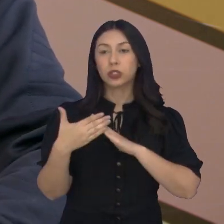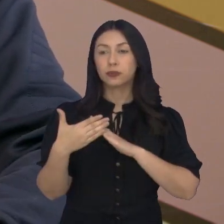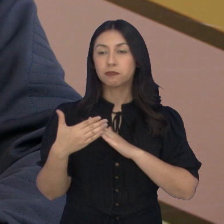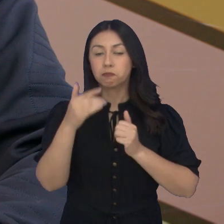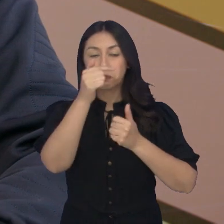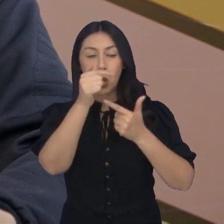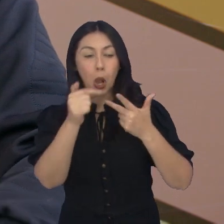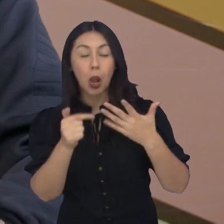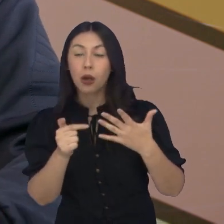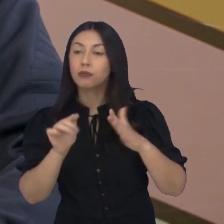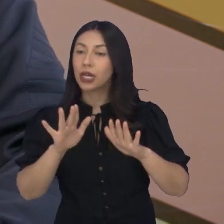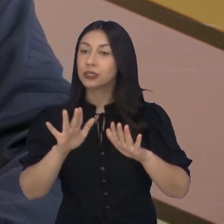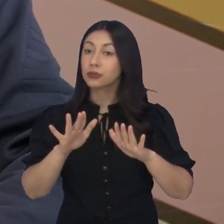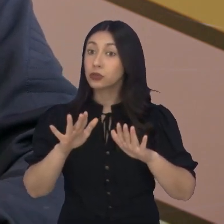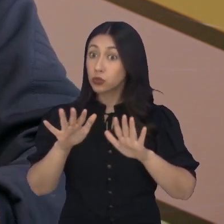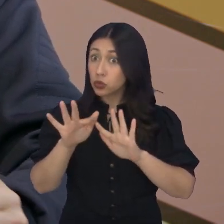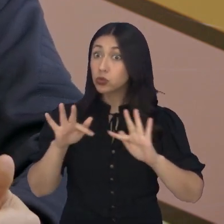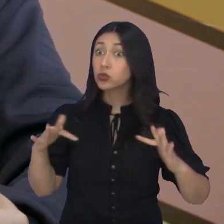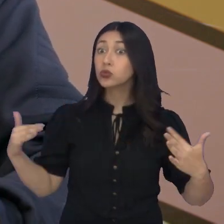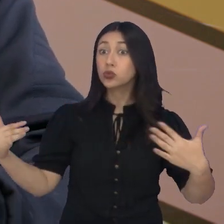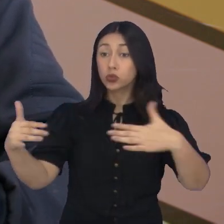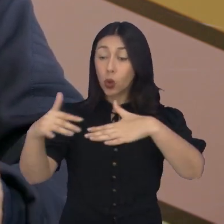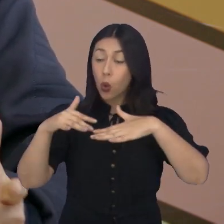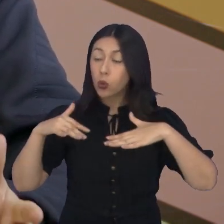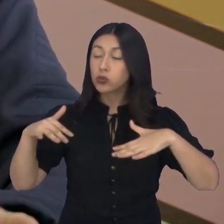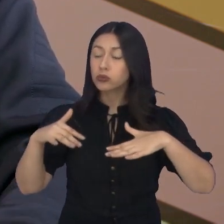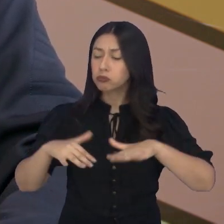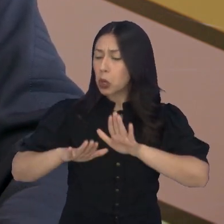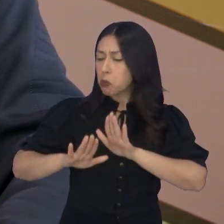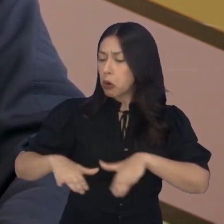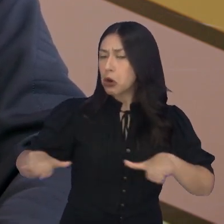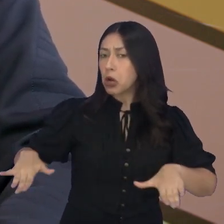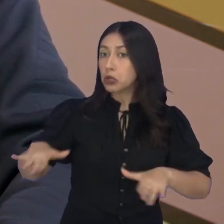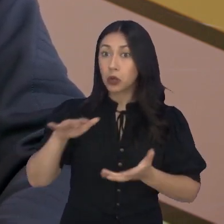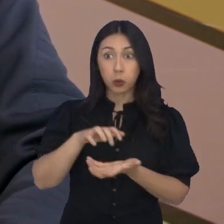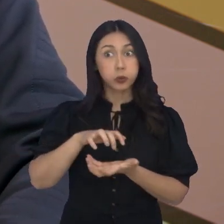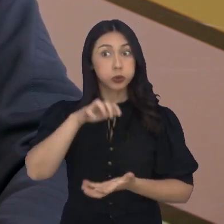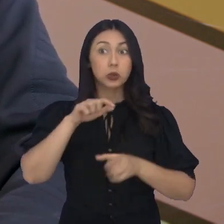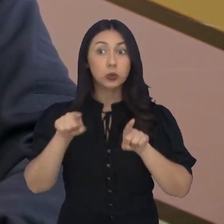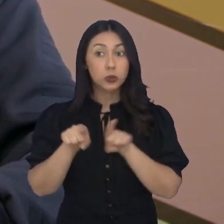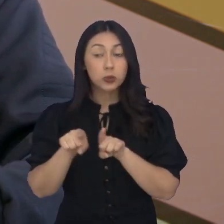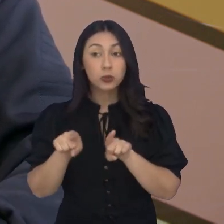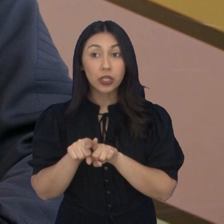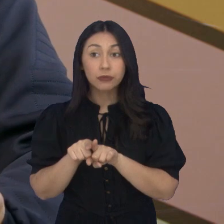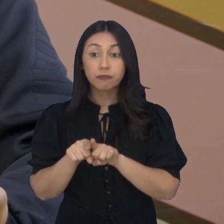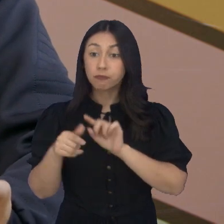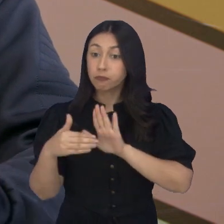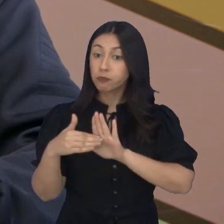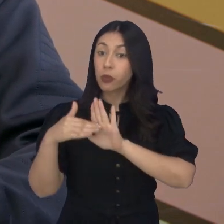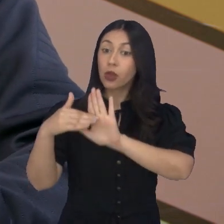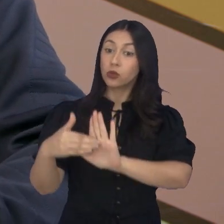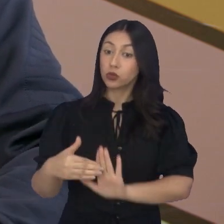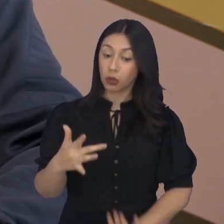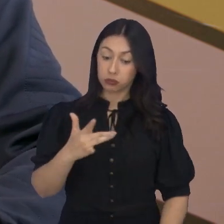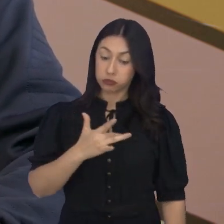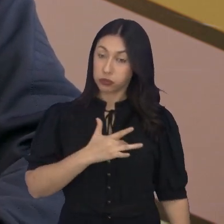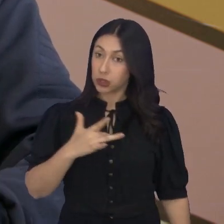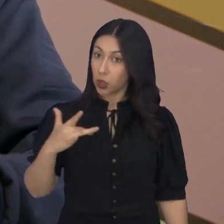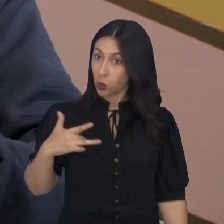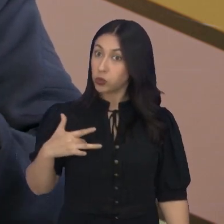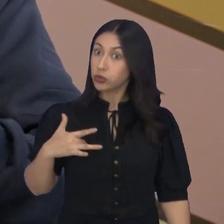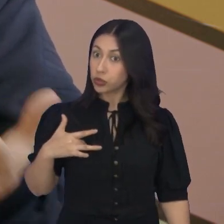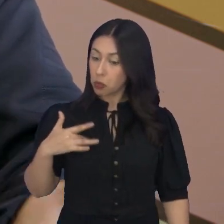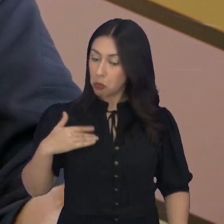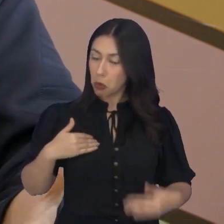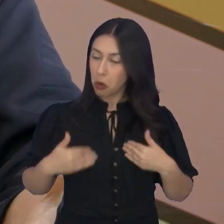os benefícios. Eles são para todo mundo, para a criança, para o idoso, né? São benefícios que vão desde a sua saúde física, que é uma